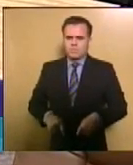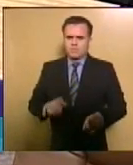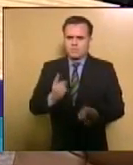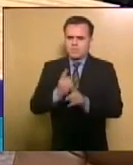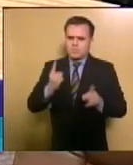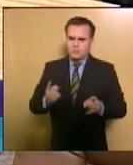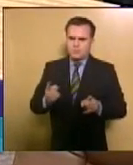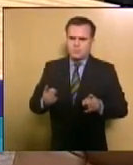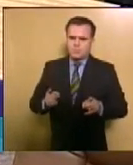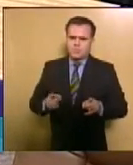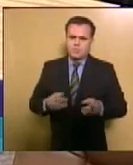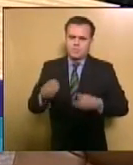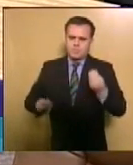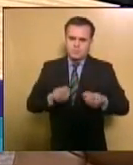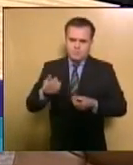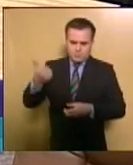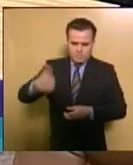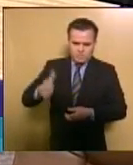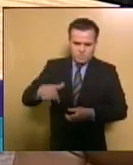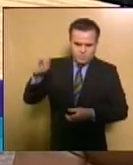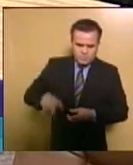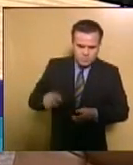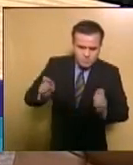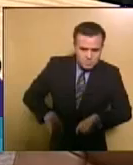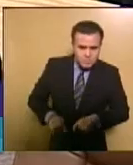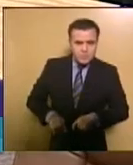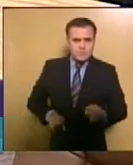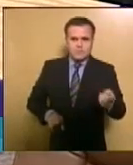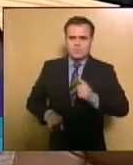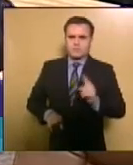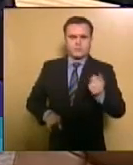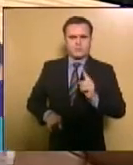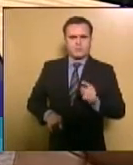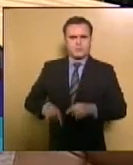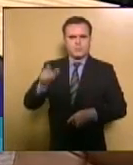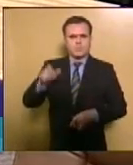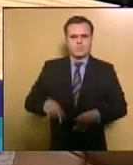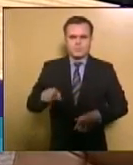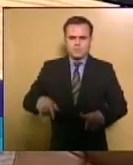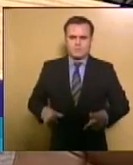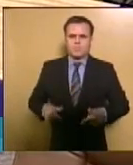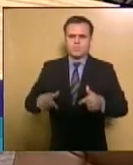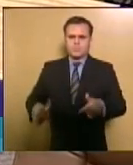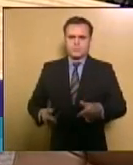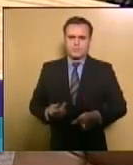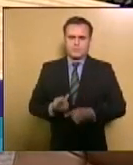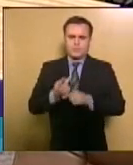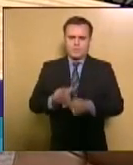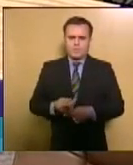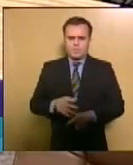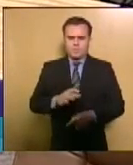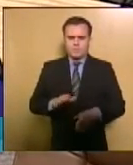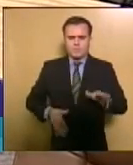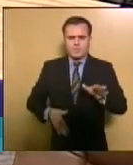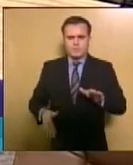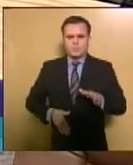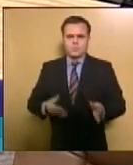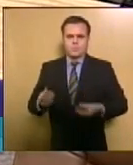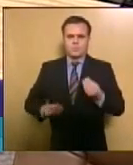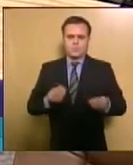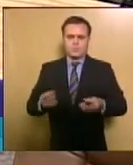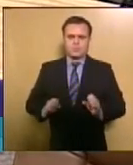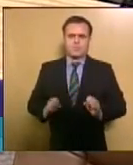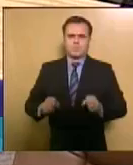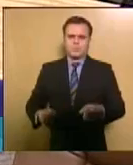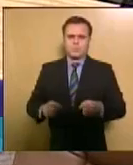forma a gente não vai analisar o policial única e exclusivamente como aquele cara que corre atrás de bandido Ou aquele cara que vai usar apenas a força física